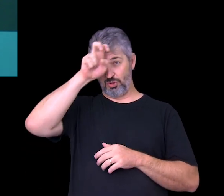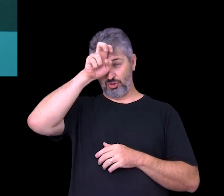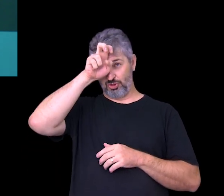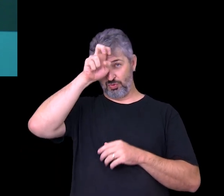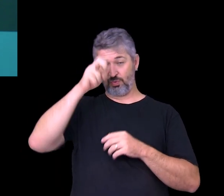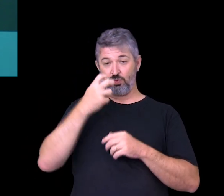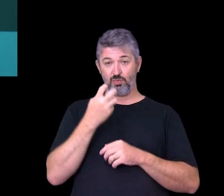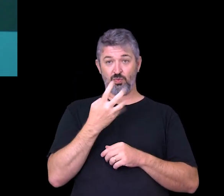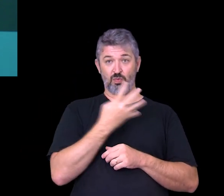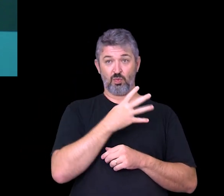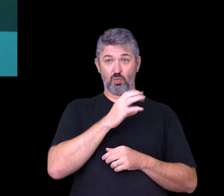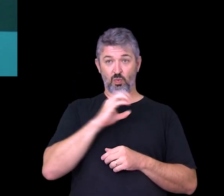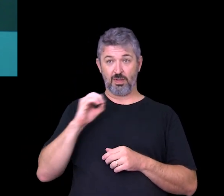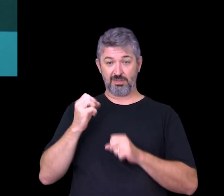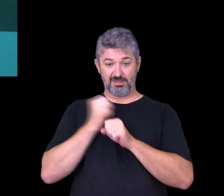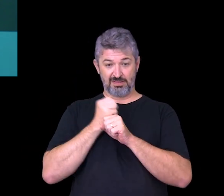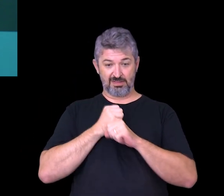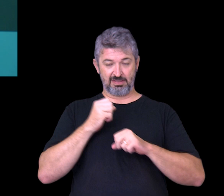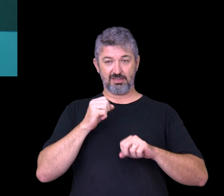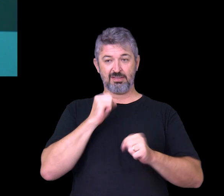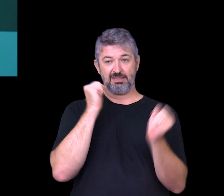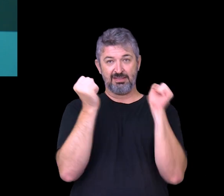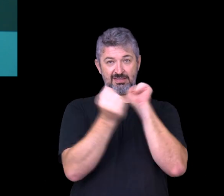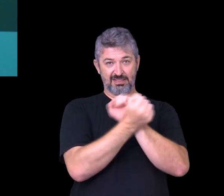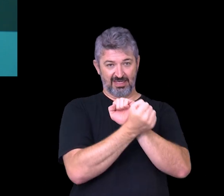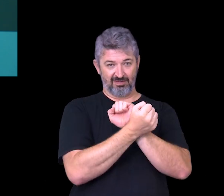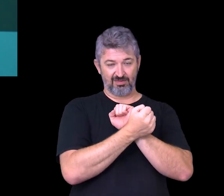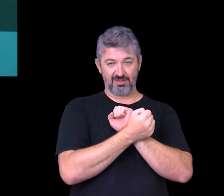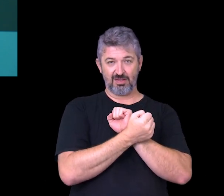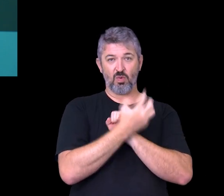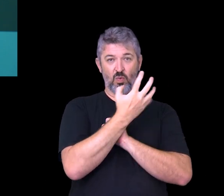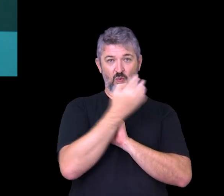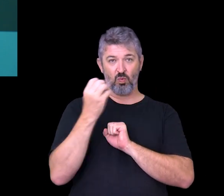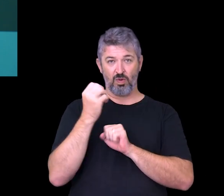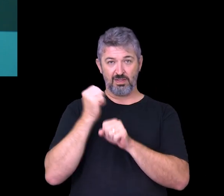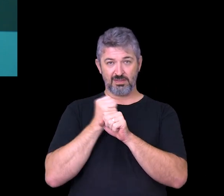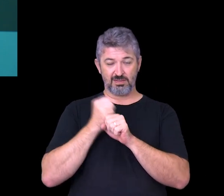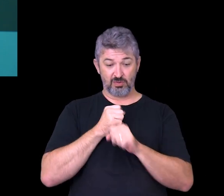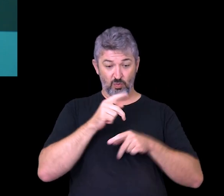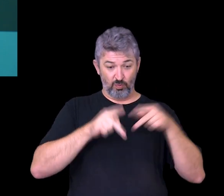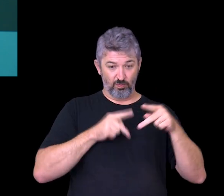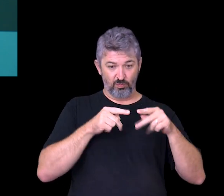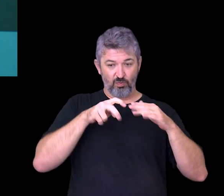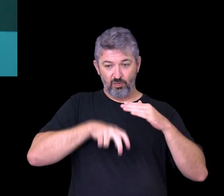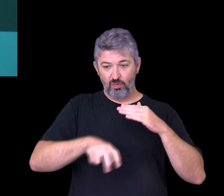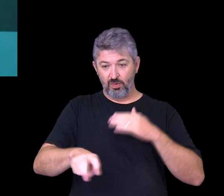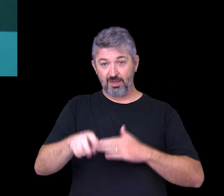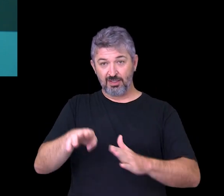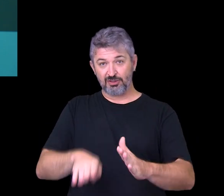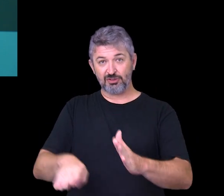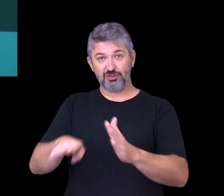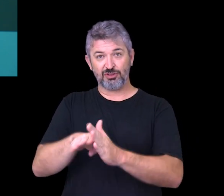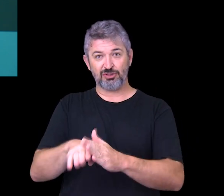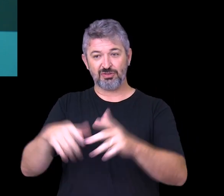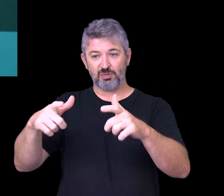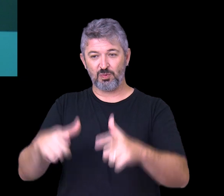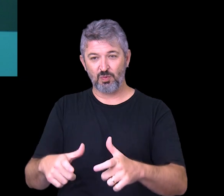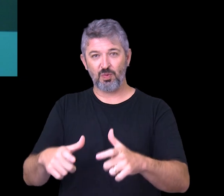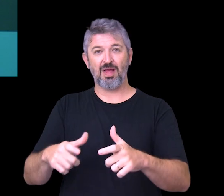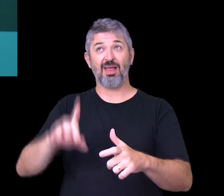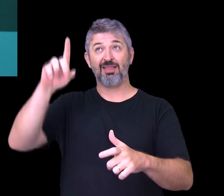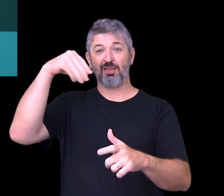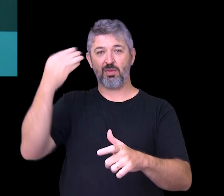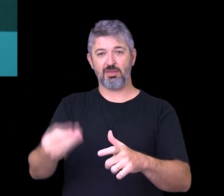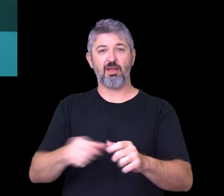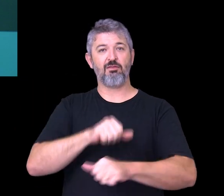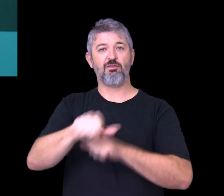anos de escravidão, um povo. Mas quando eles entram na Terra Prometida, eles são uma nação. Então,